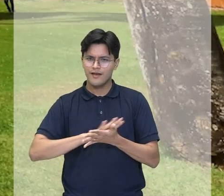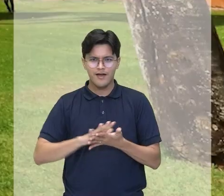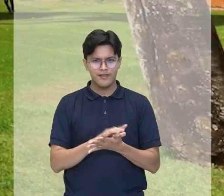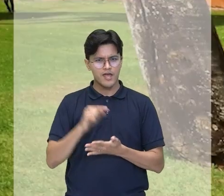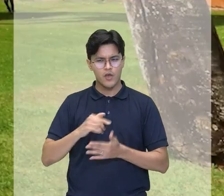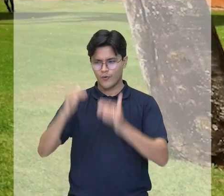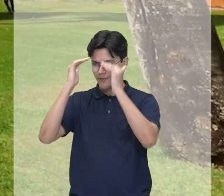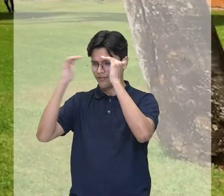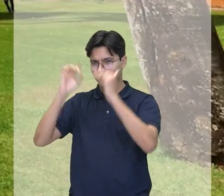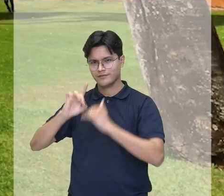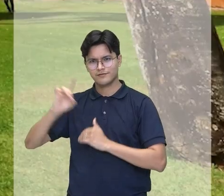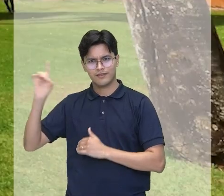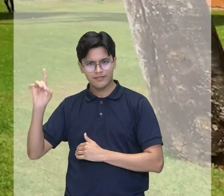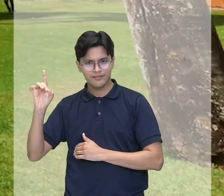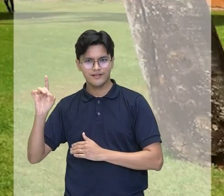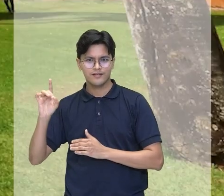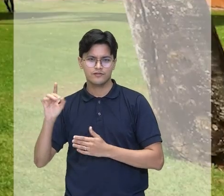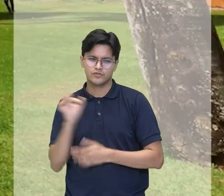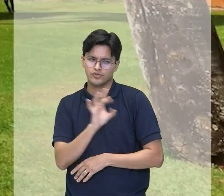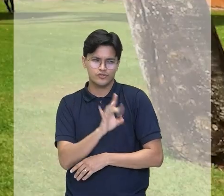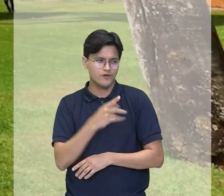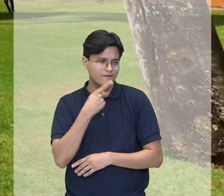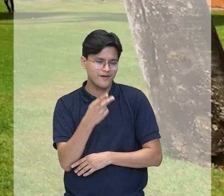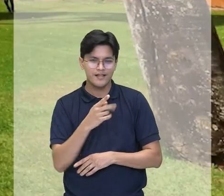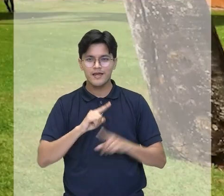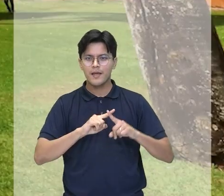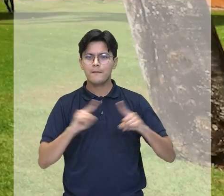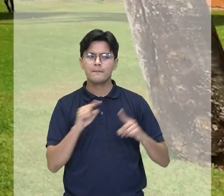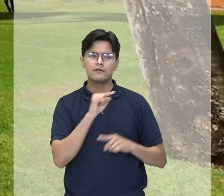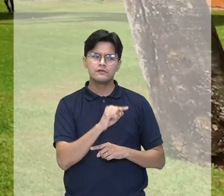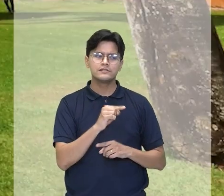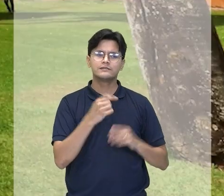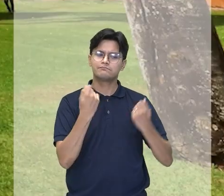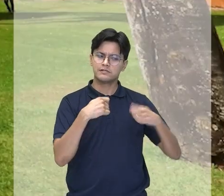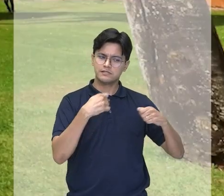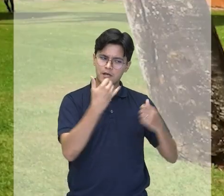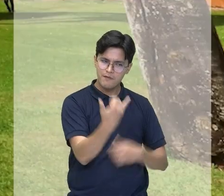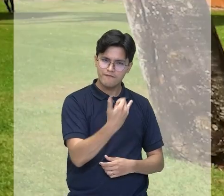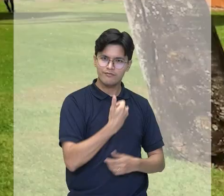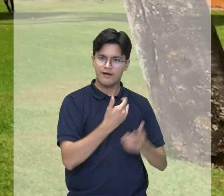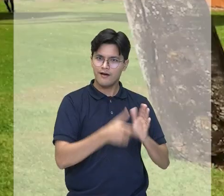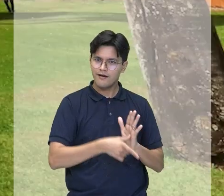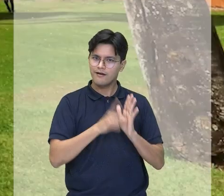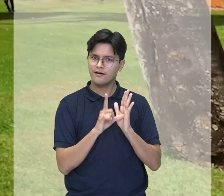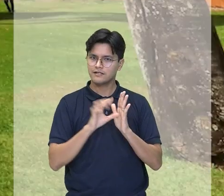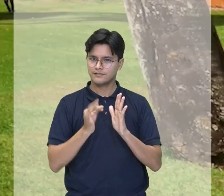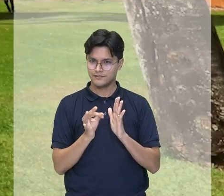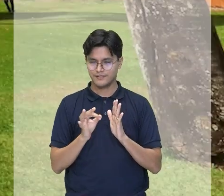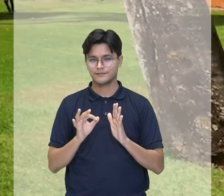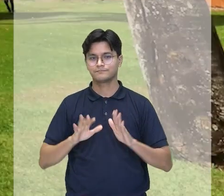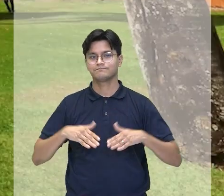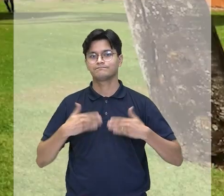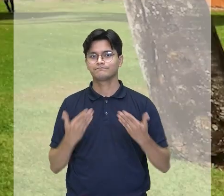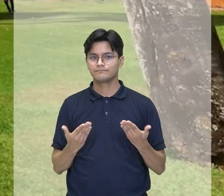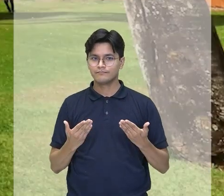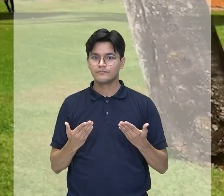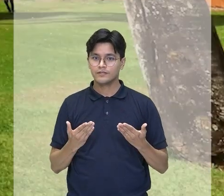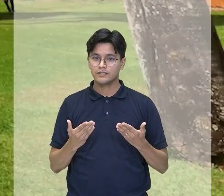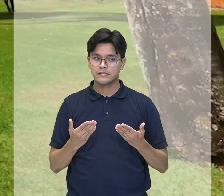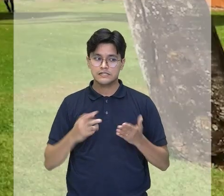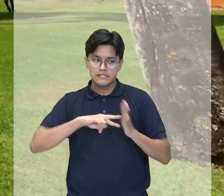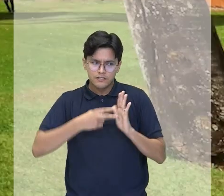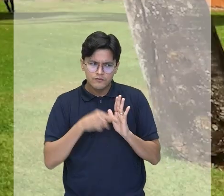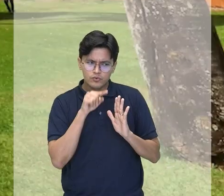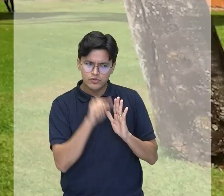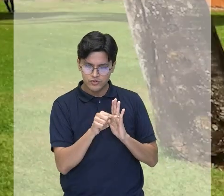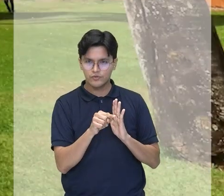Eu falei por falar. Mas também vocês não tinham me dito que o cachorro era do Major Antônio Moraes. Quer dizer então que o senhor benze, não